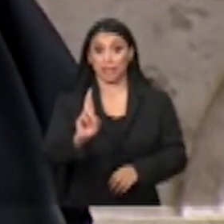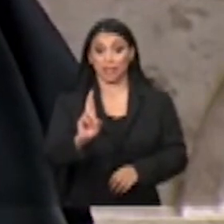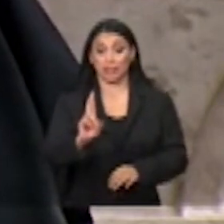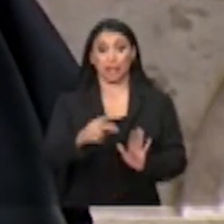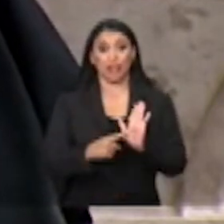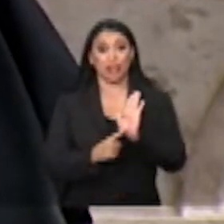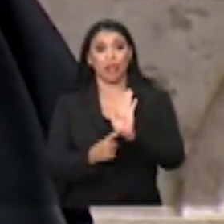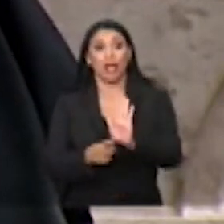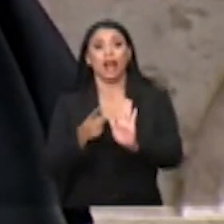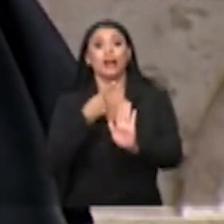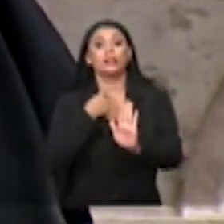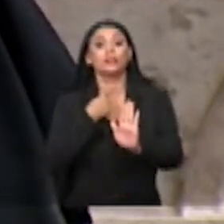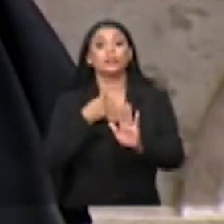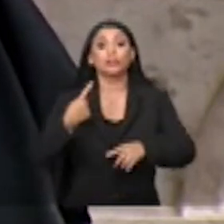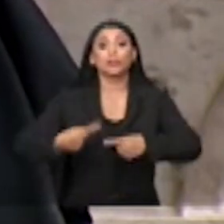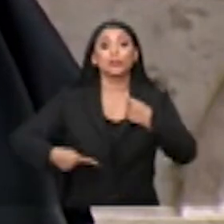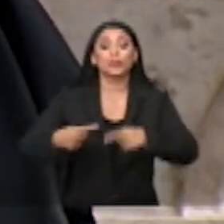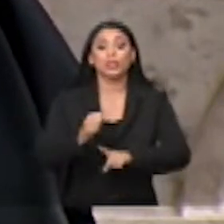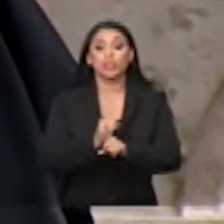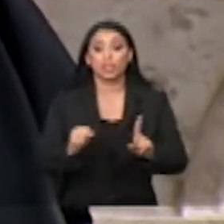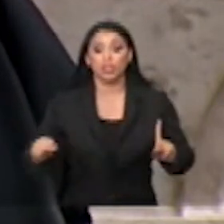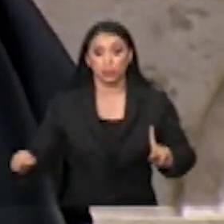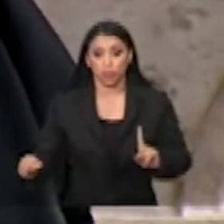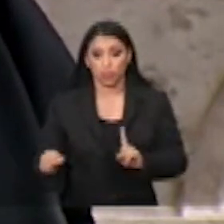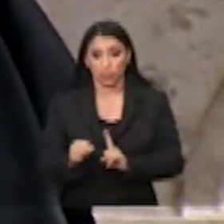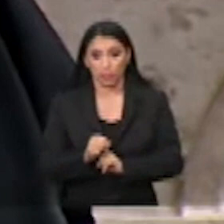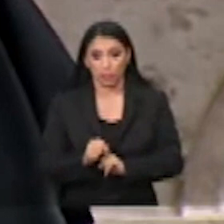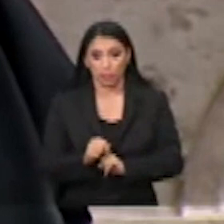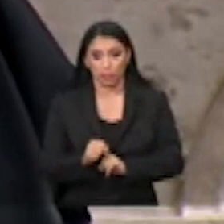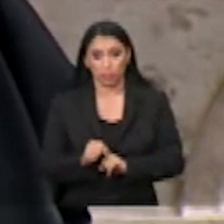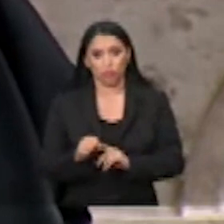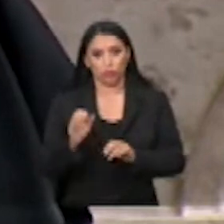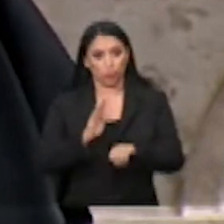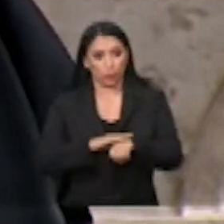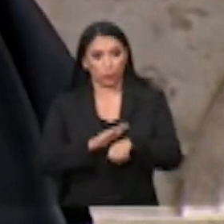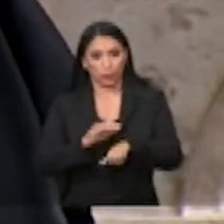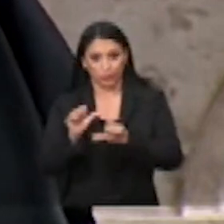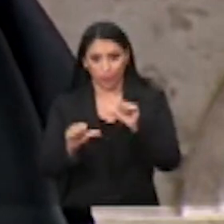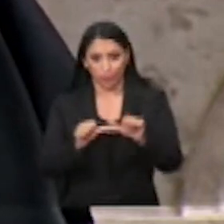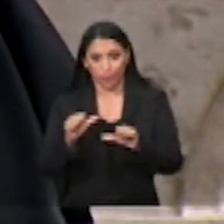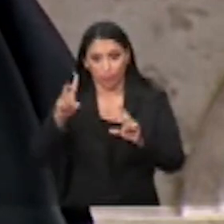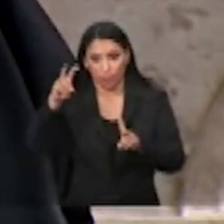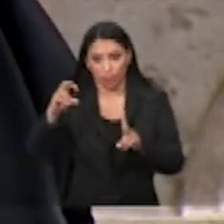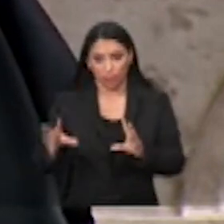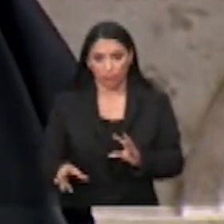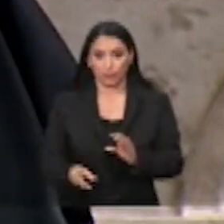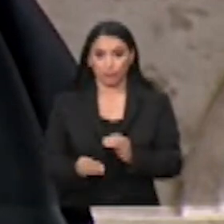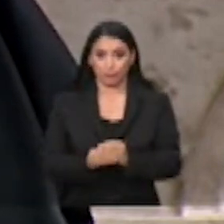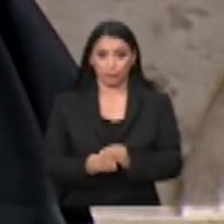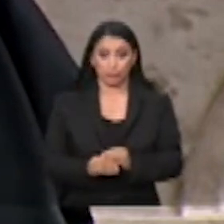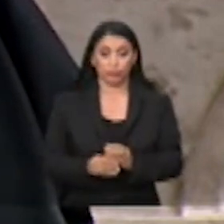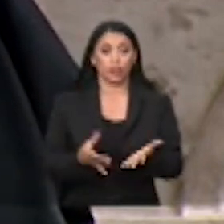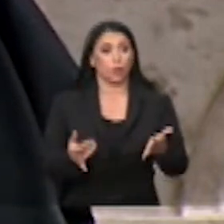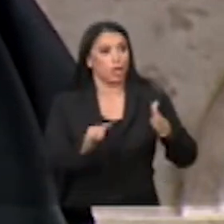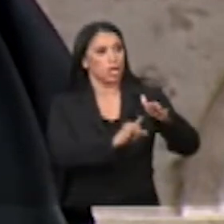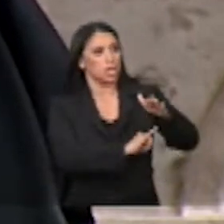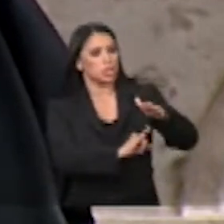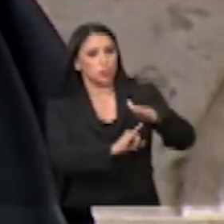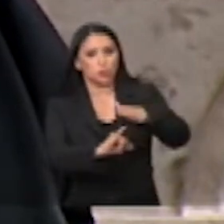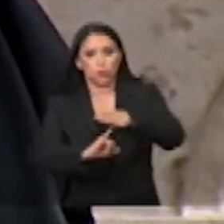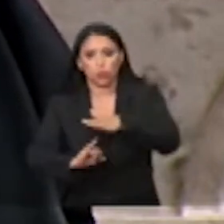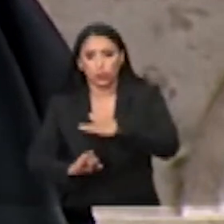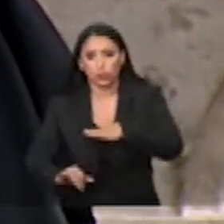a vontade política da sociedade rumo à mudança, fecho aspas. Os espaços institucionais,